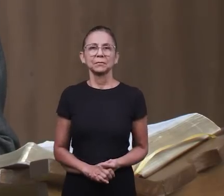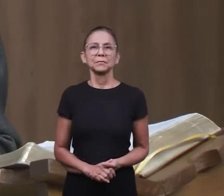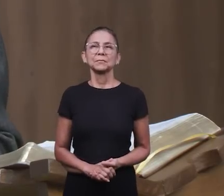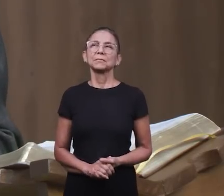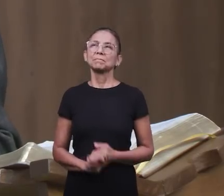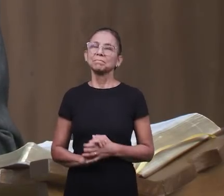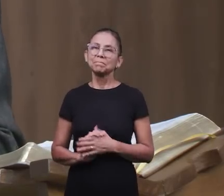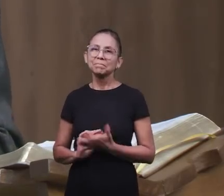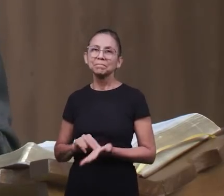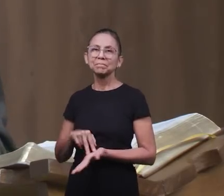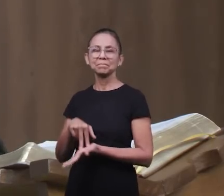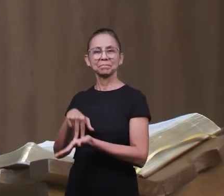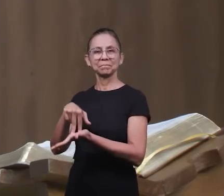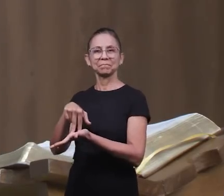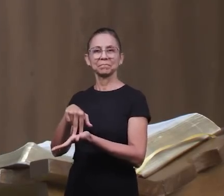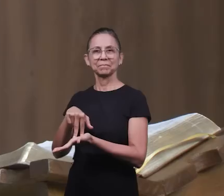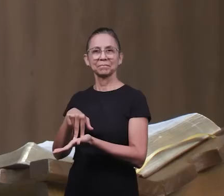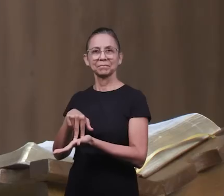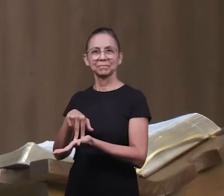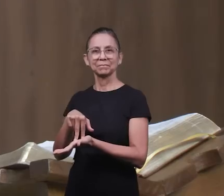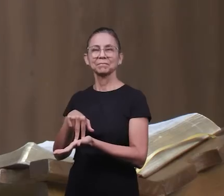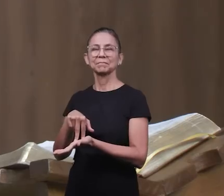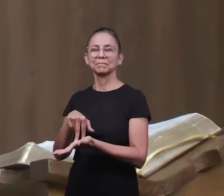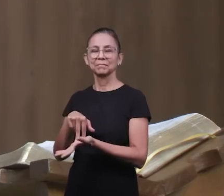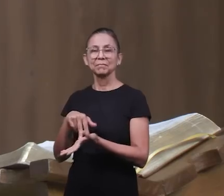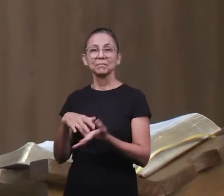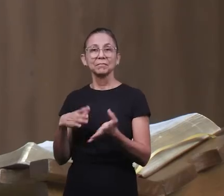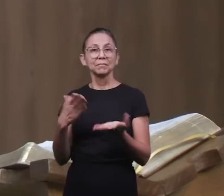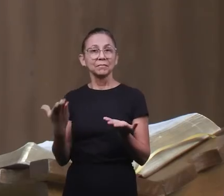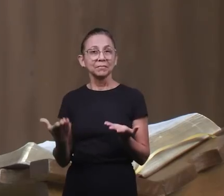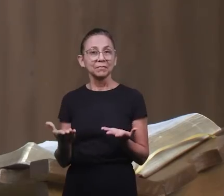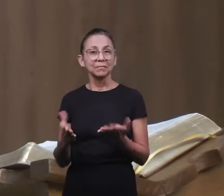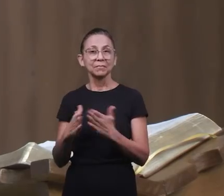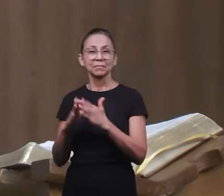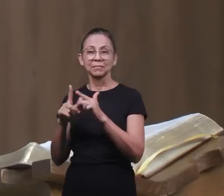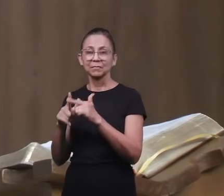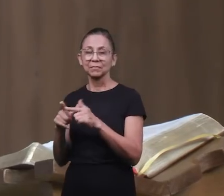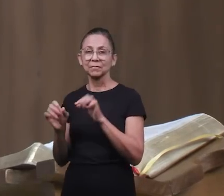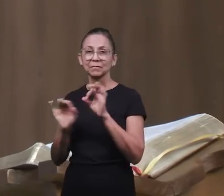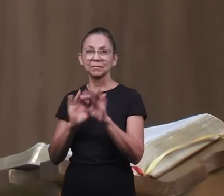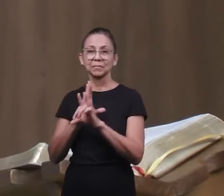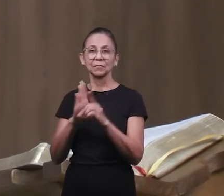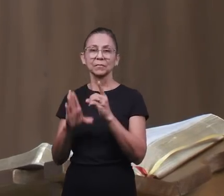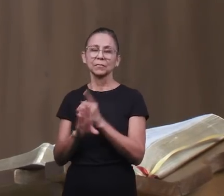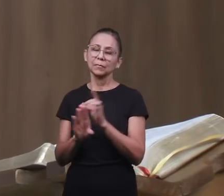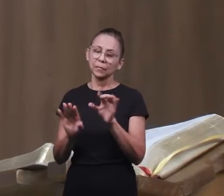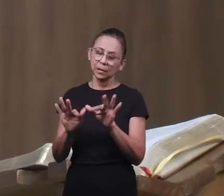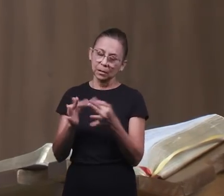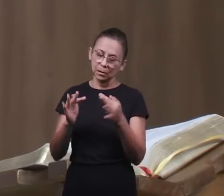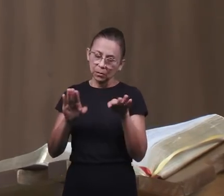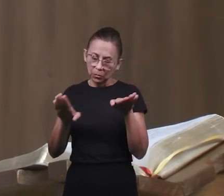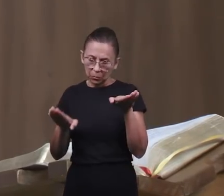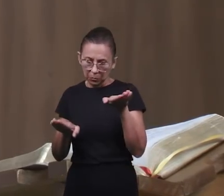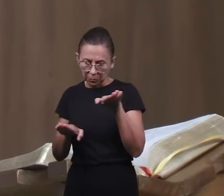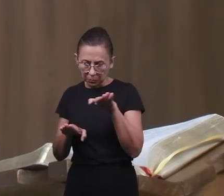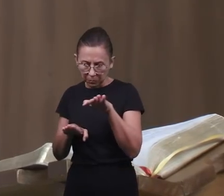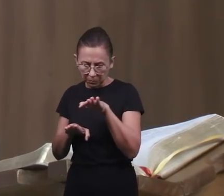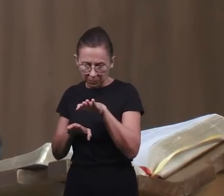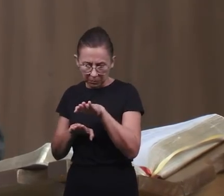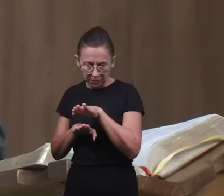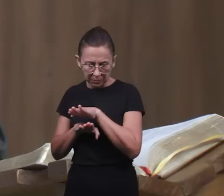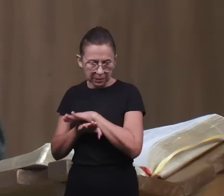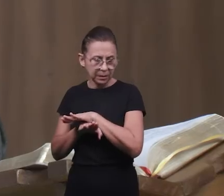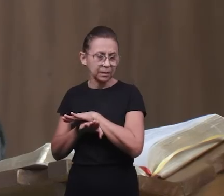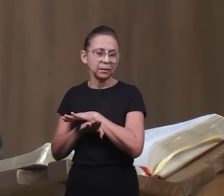revela. É o andar concordemente. É o culto da igreja que é feito com humildade, porque a humildade é a